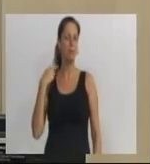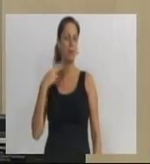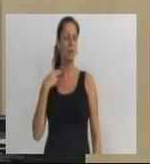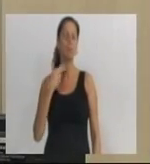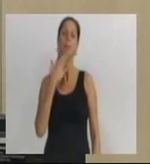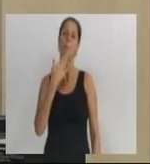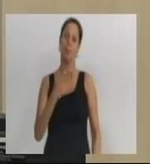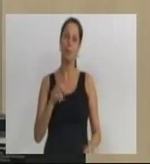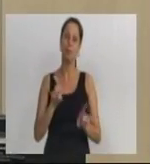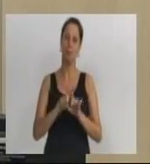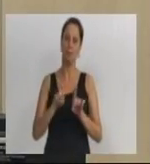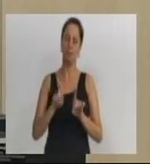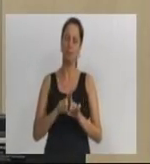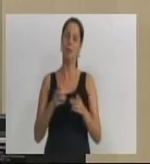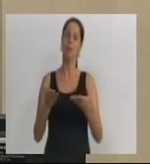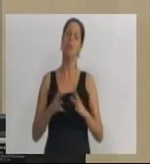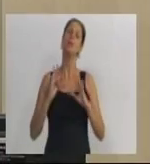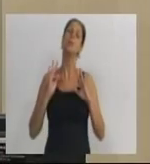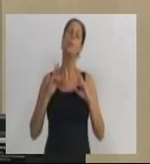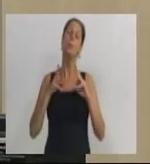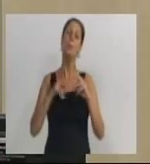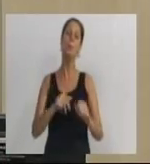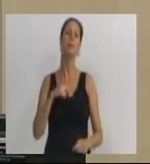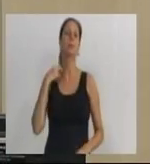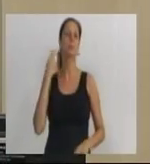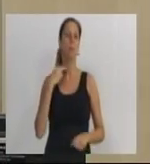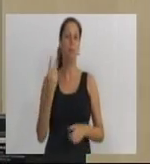Solicito os senhores vereadores que retornem sua bancada.